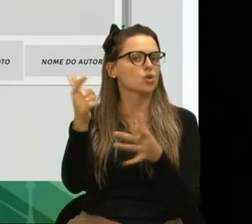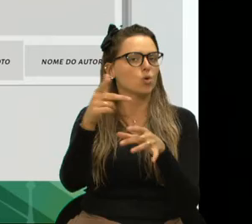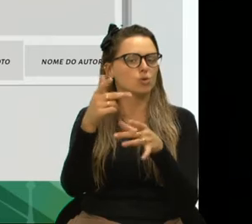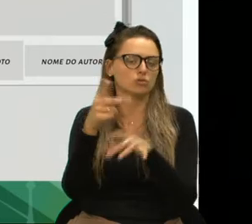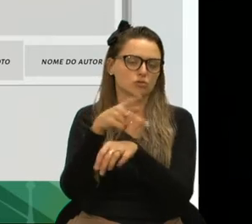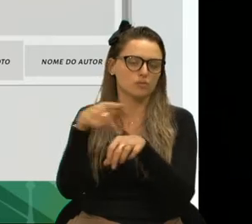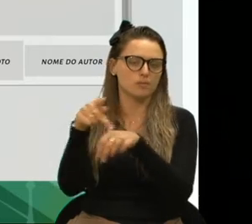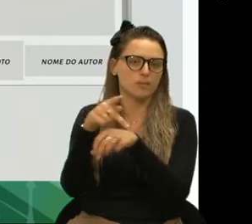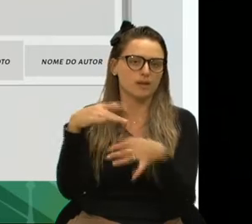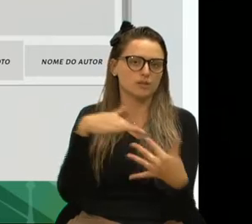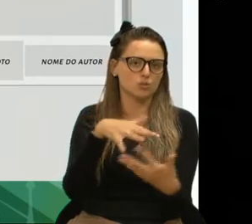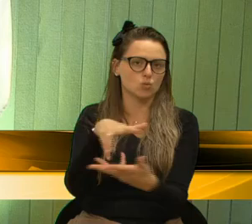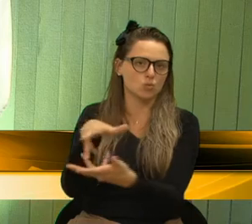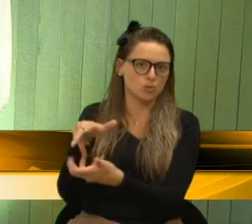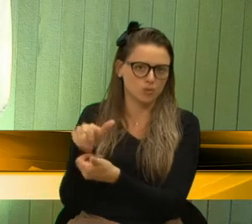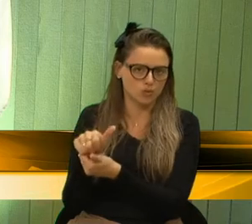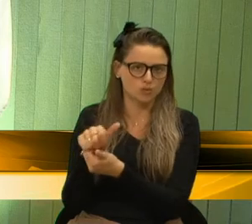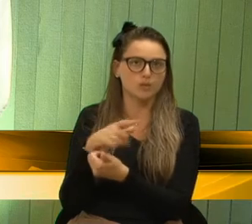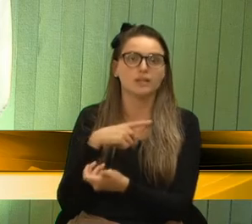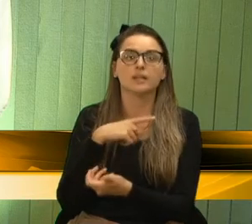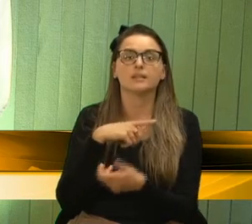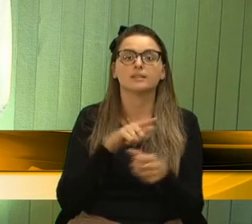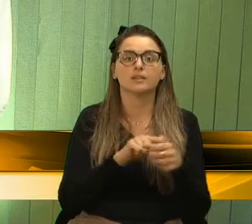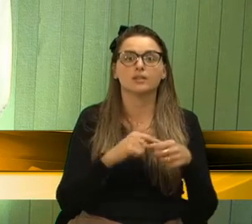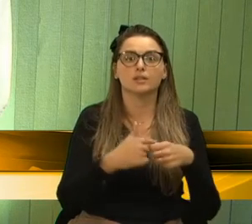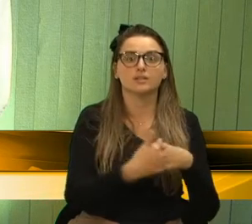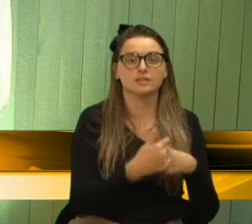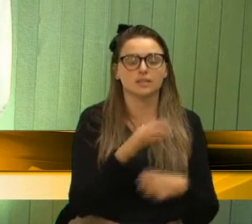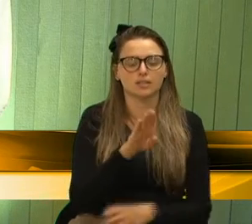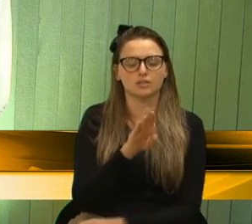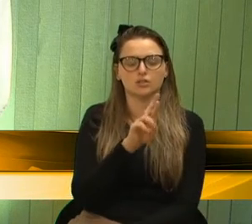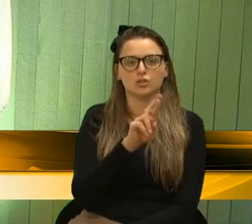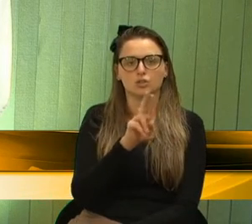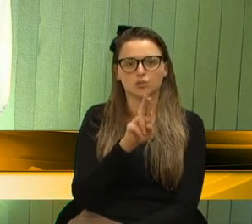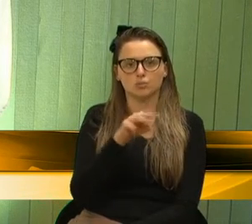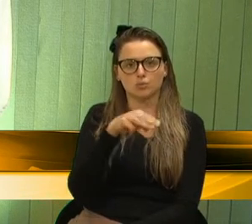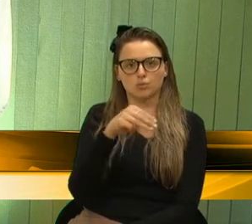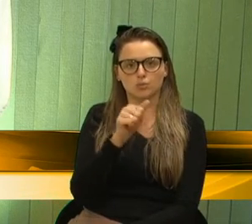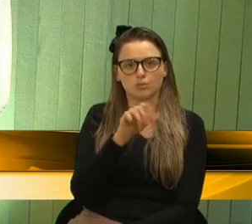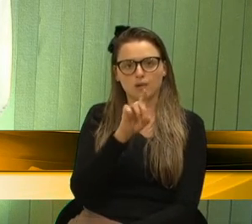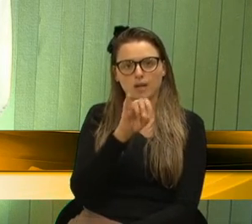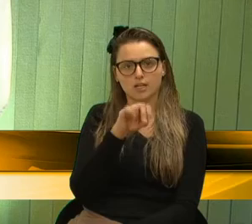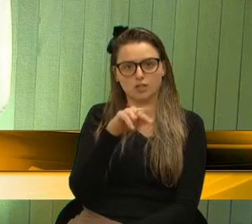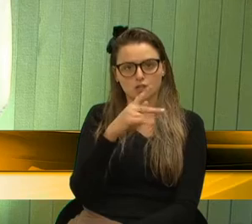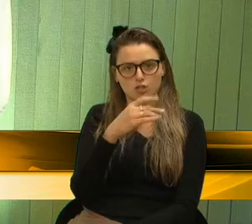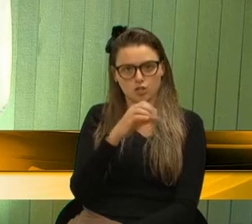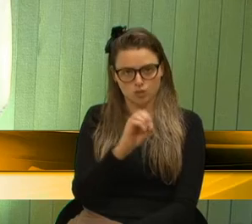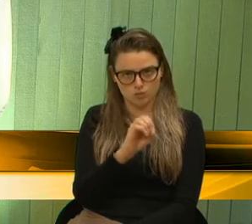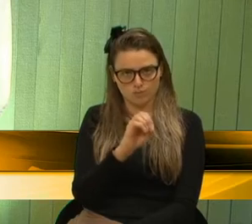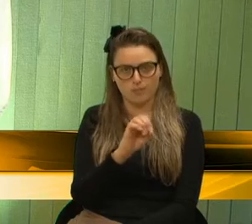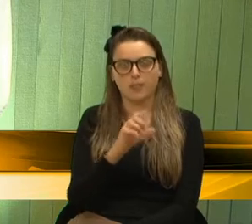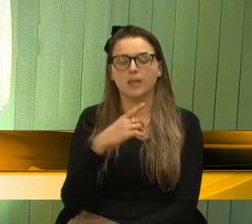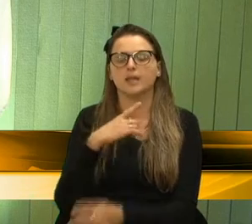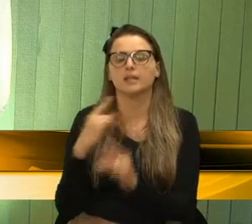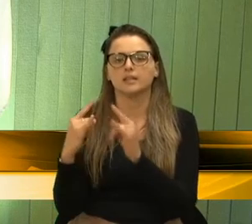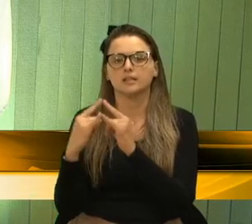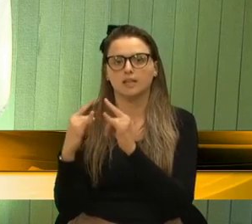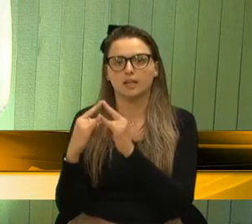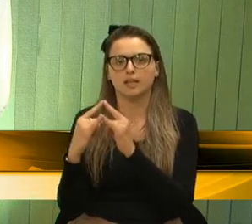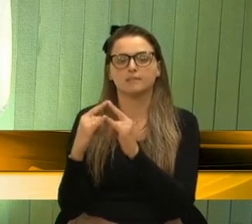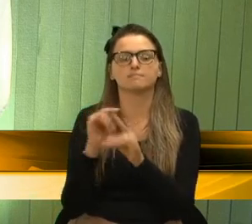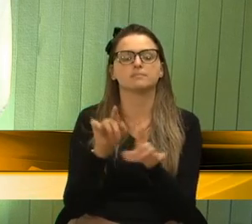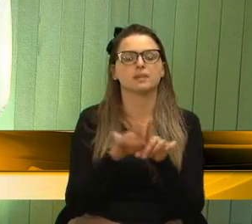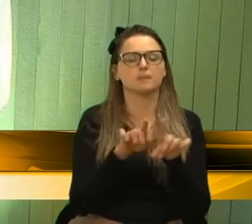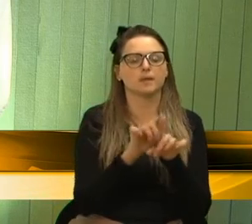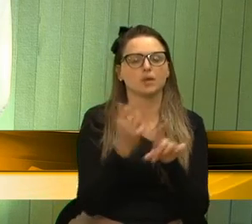Brasil, citando Brumadinho, né, o Instituto Inhotim, também o Gibbs Farm da Nova